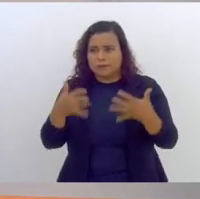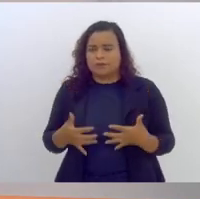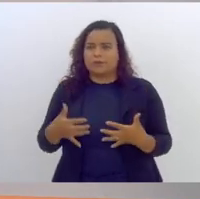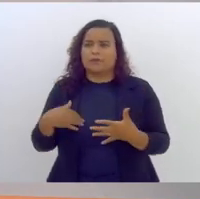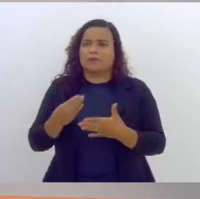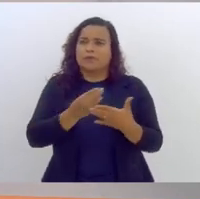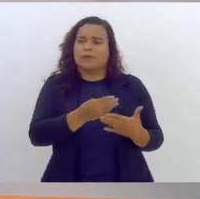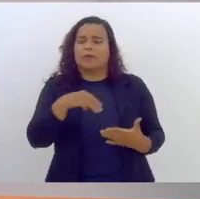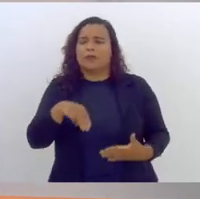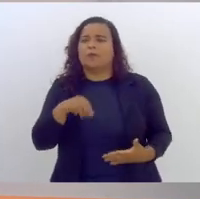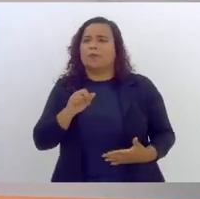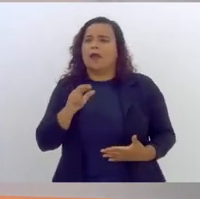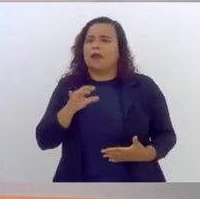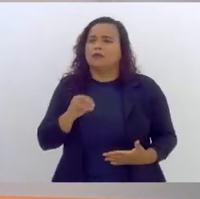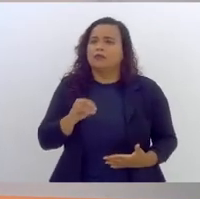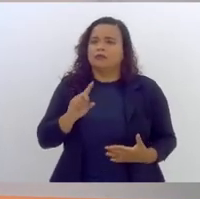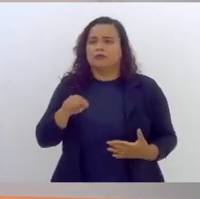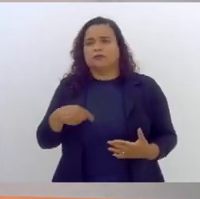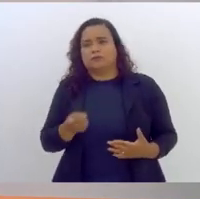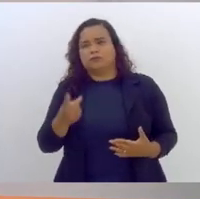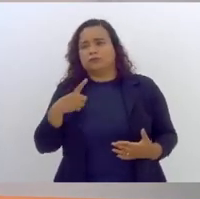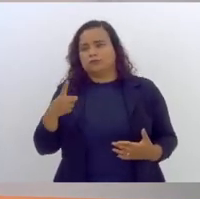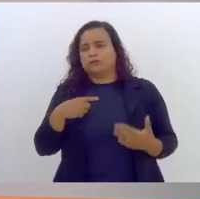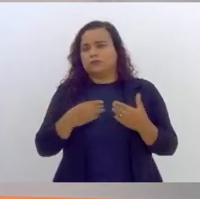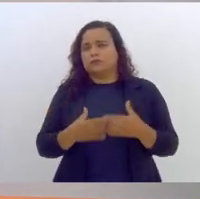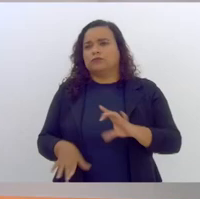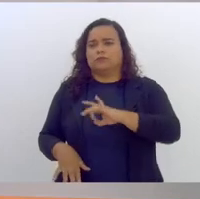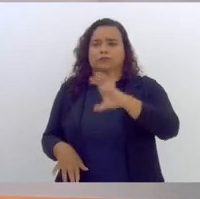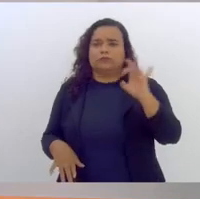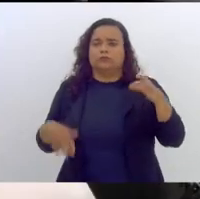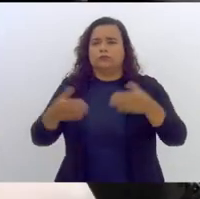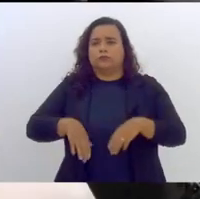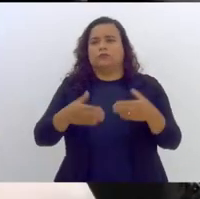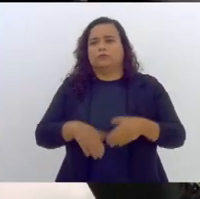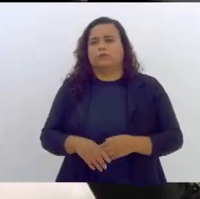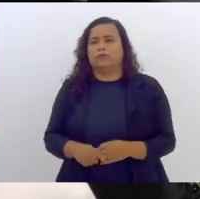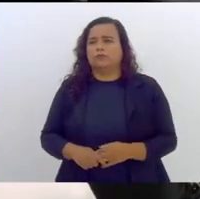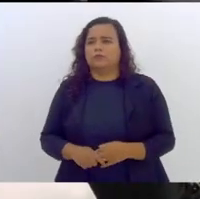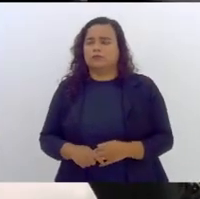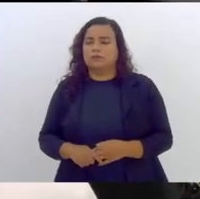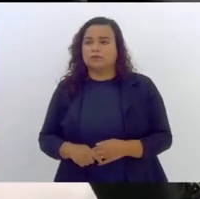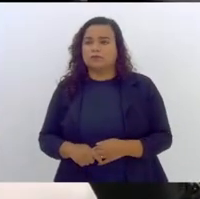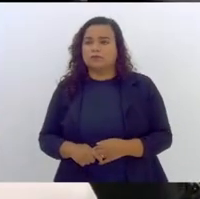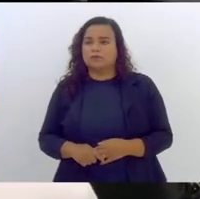a palavra Márcio Garcia e na sequência abrir para cada concurso por favor